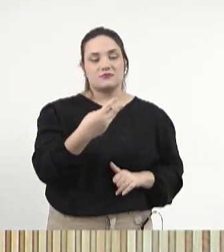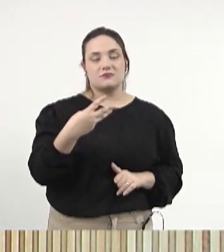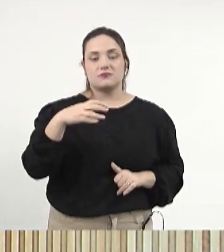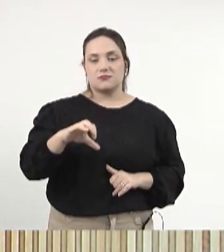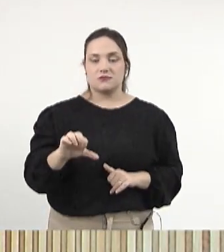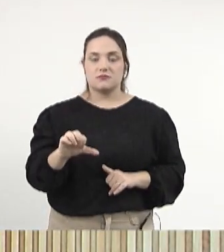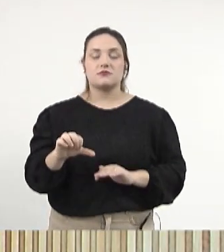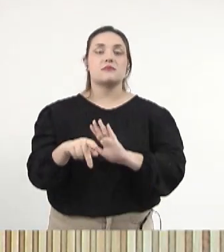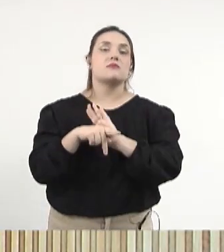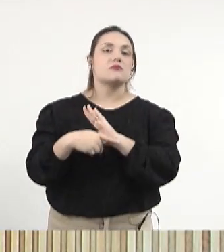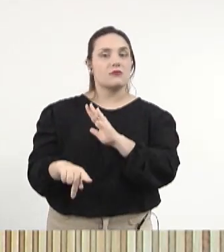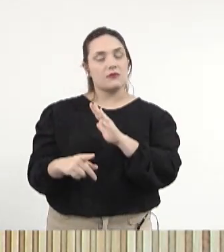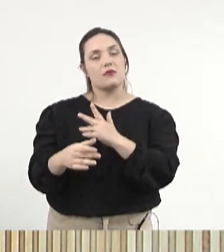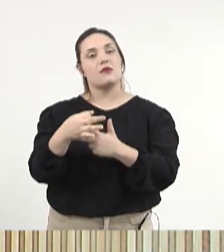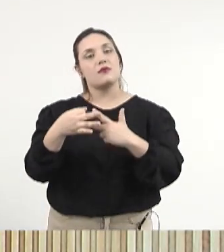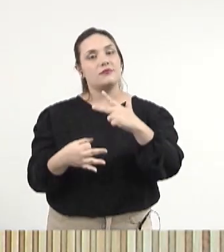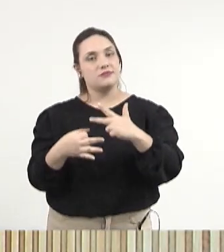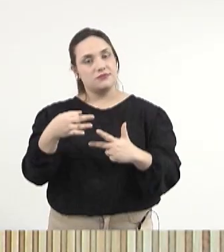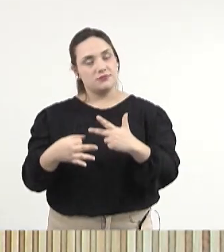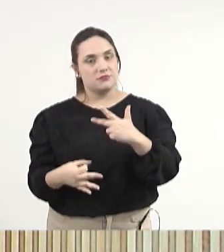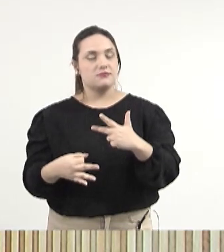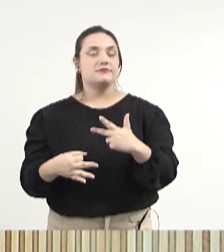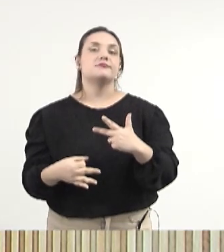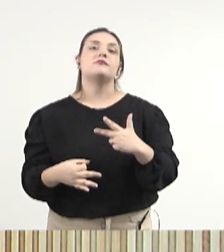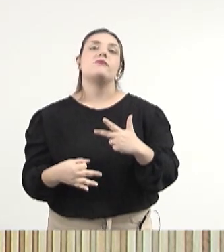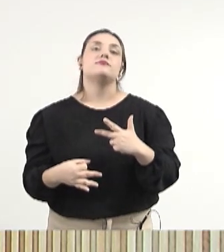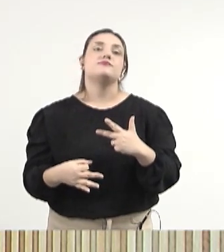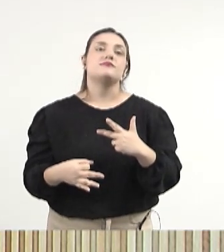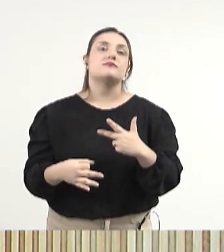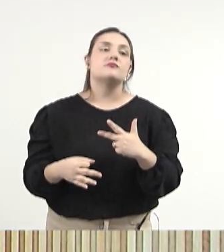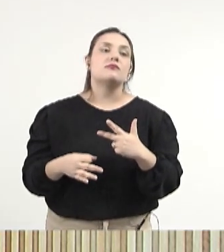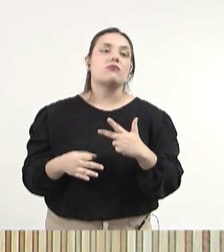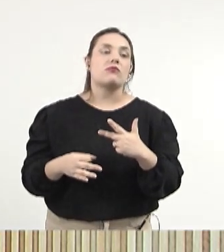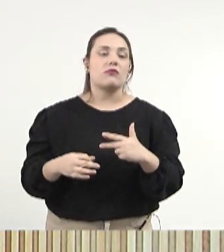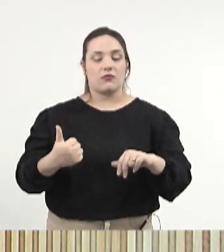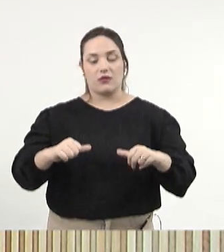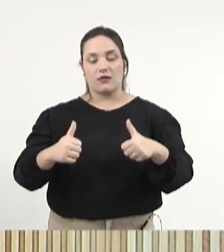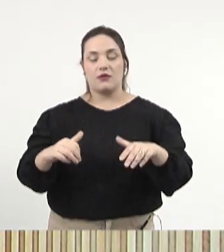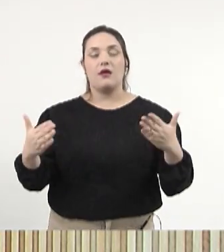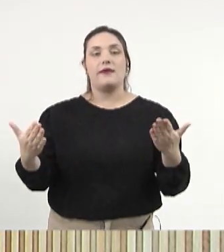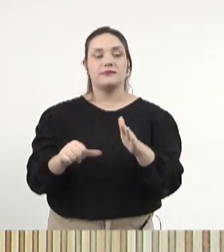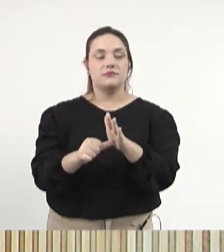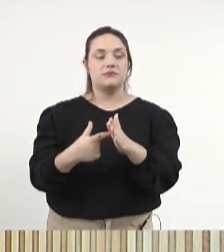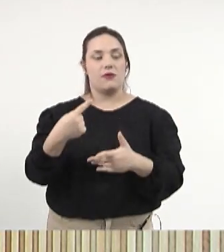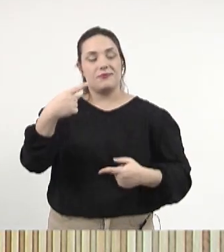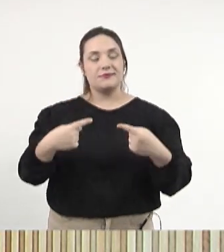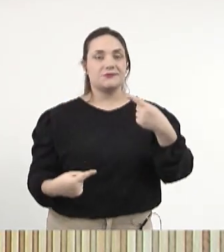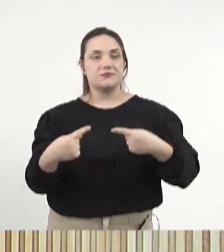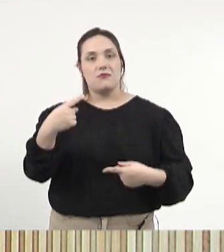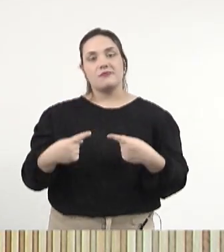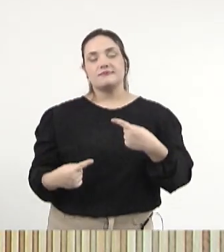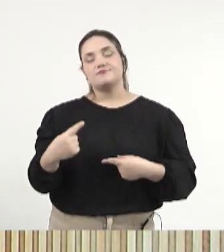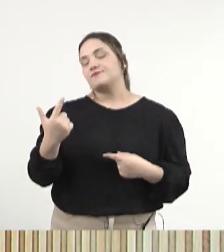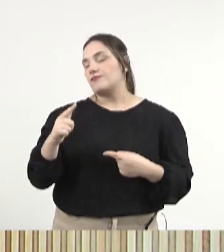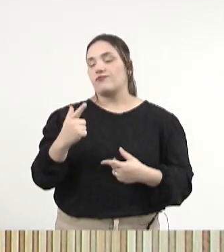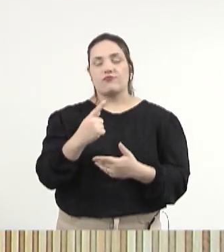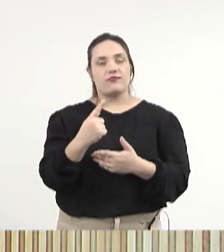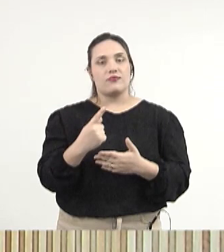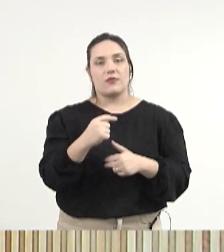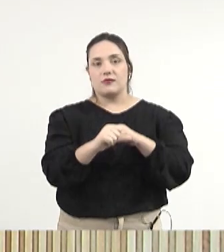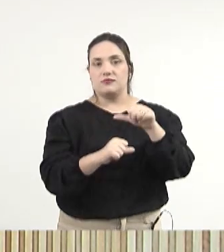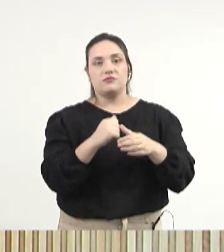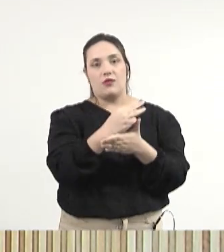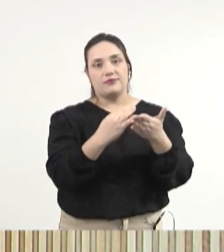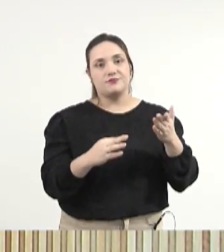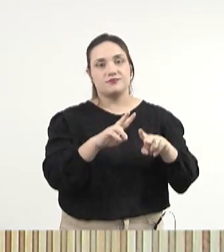139, encaminhado pelo Poder Judiciário, analisado pelos deputados estaduais em segunda discussão. Não houve emendas, então já